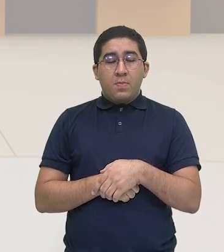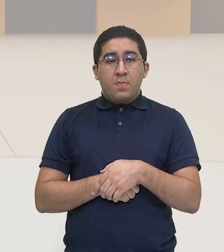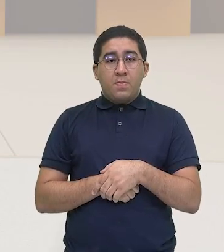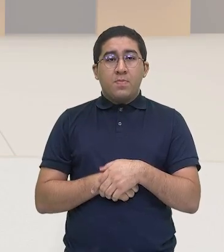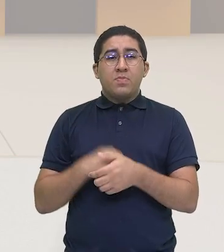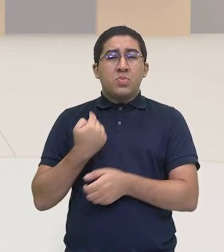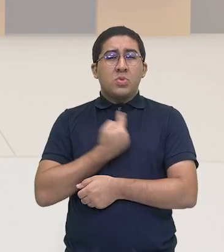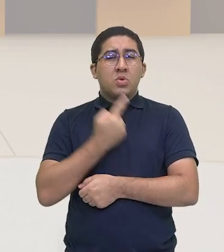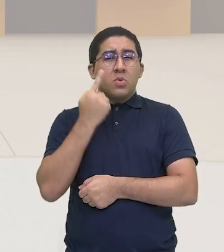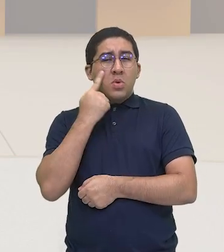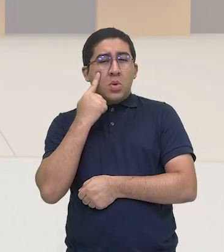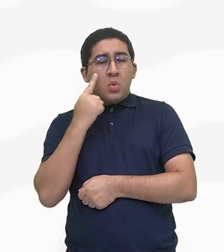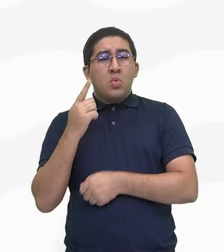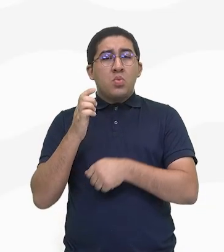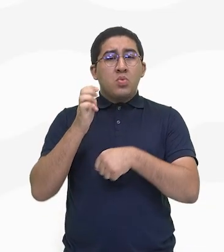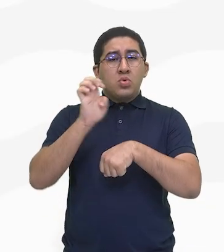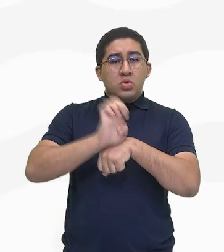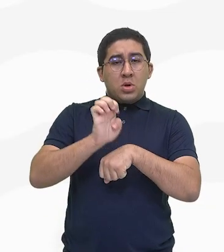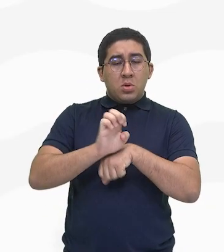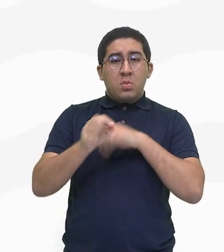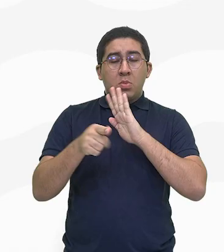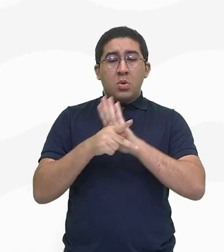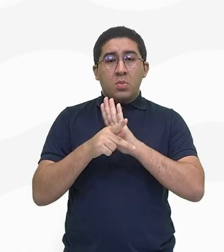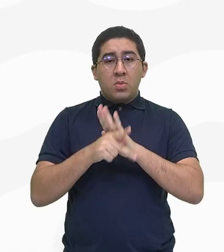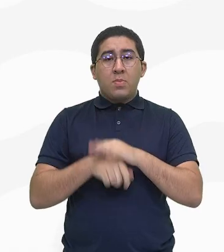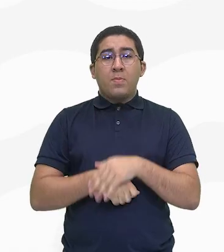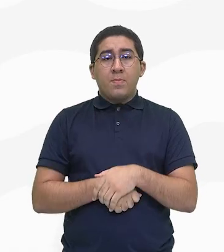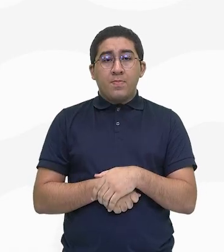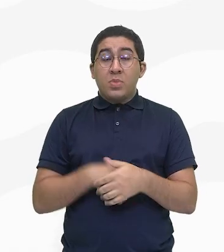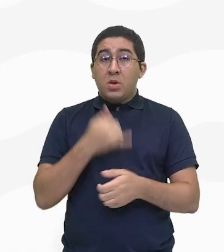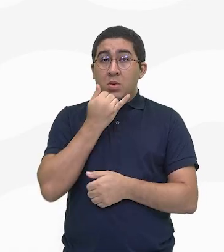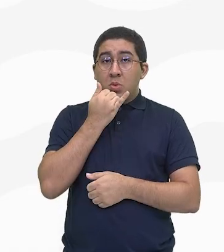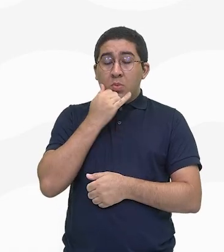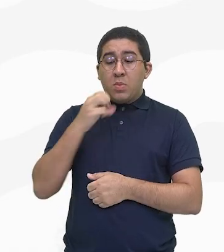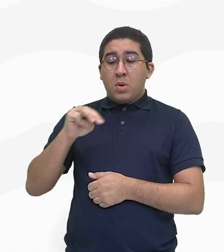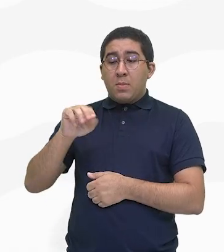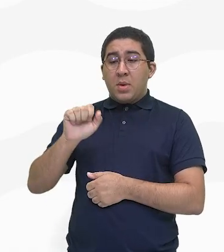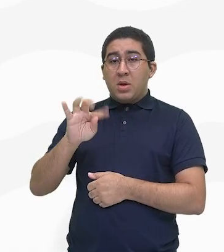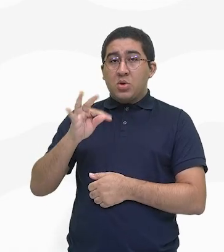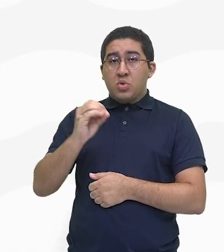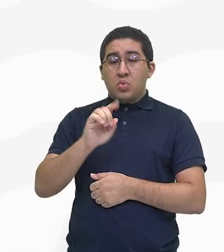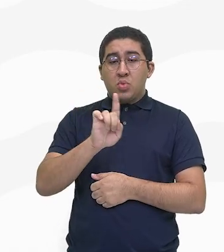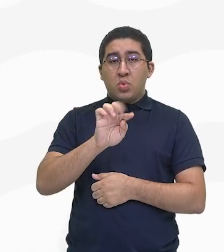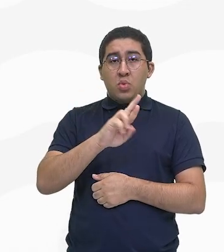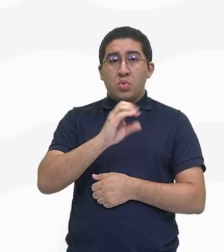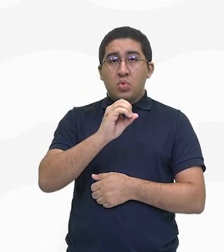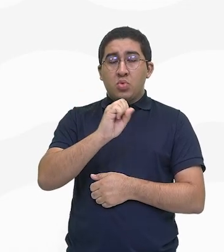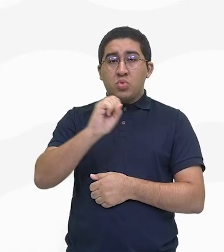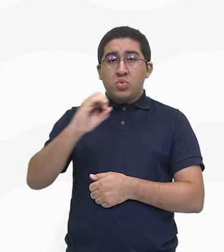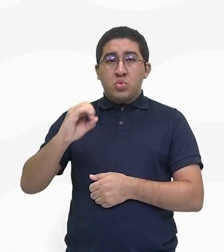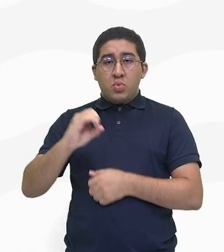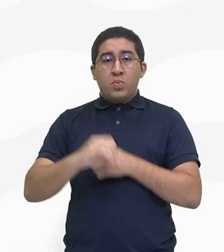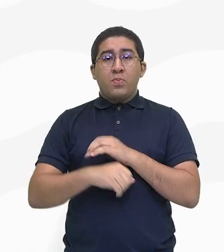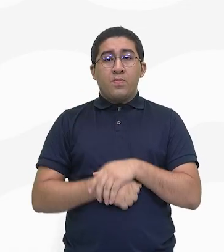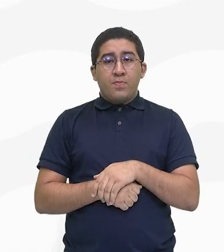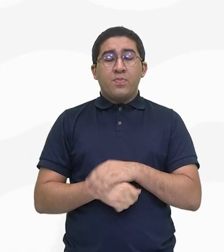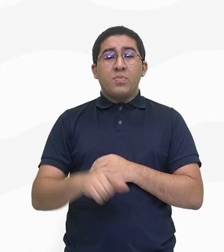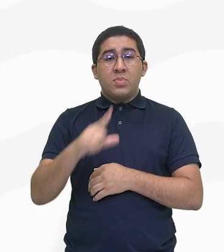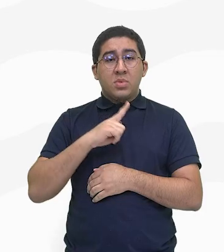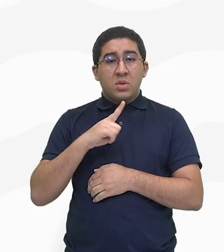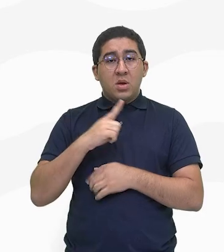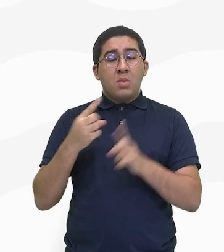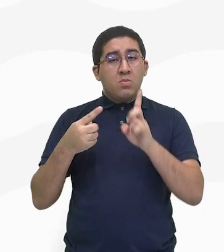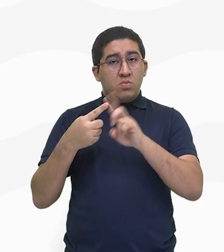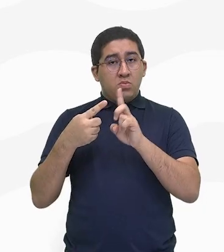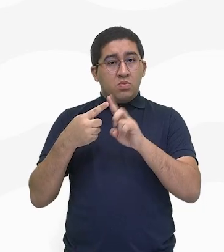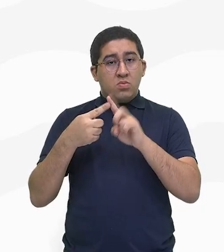um desses estados. Vejam aí na nossa cartela. A pesquisa do INPE, ela indica que os estados mais afetados foram Mato